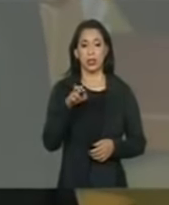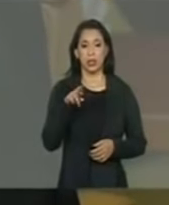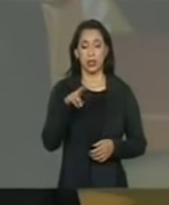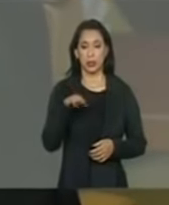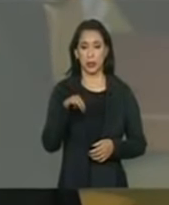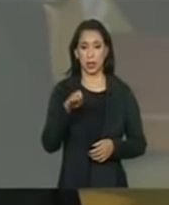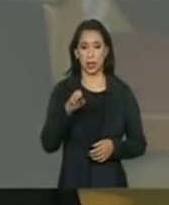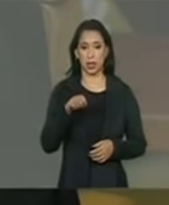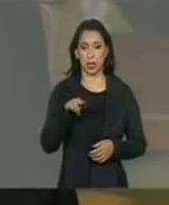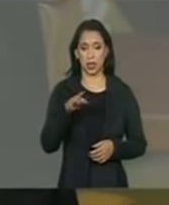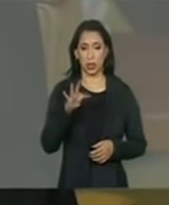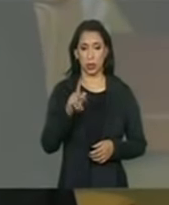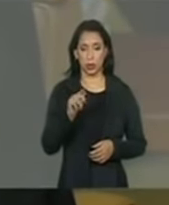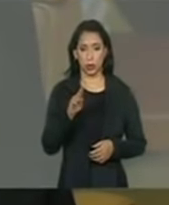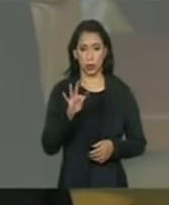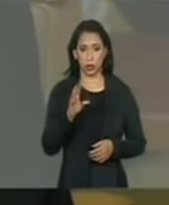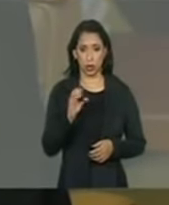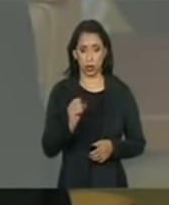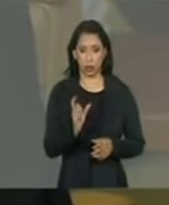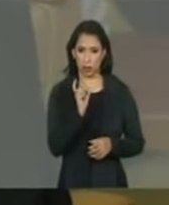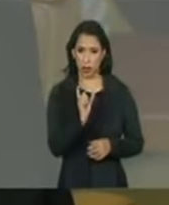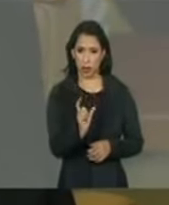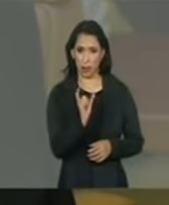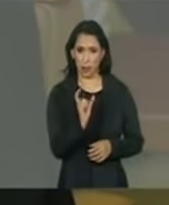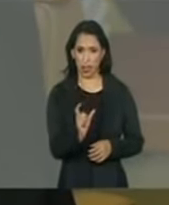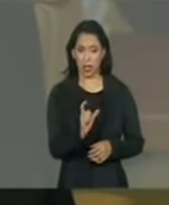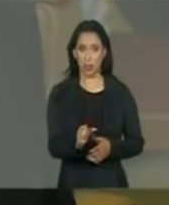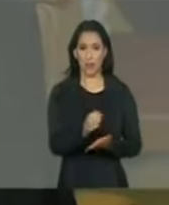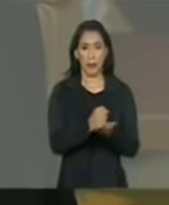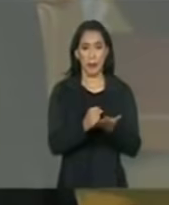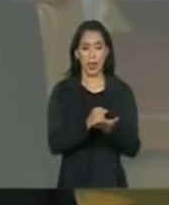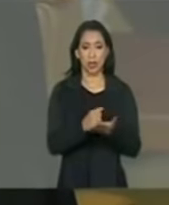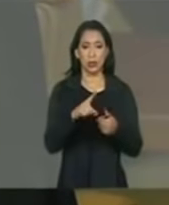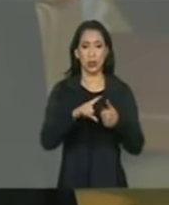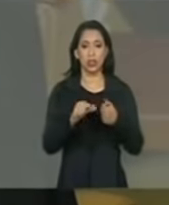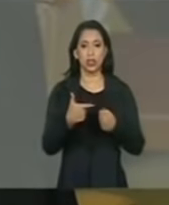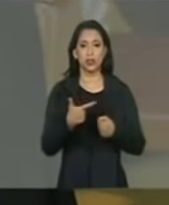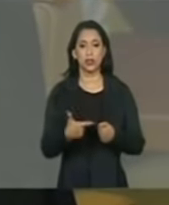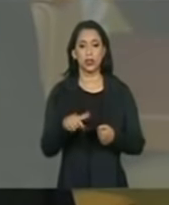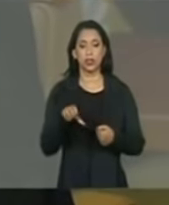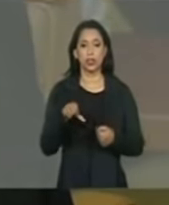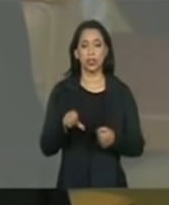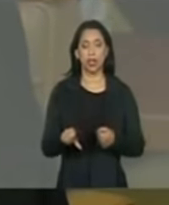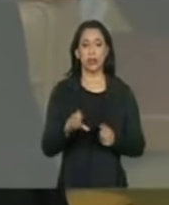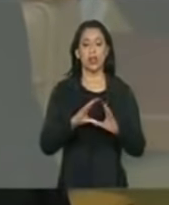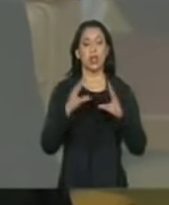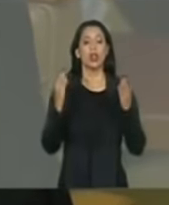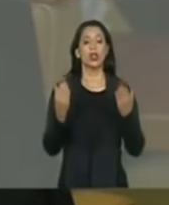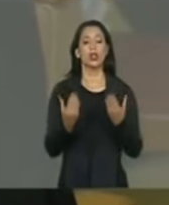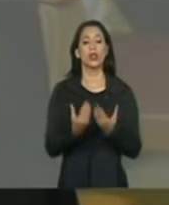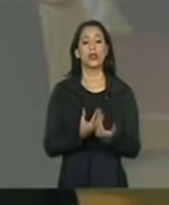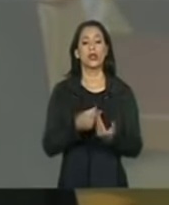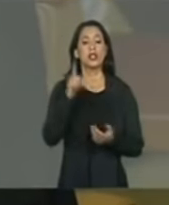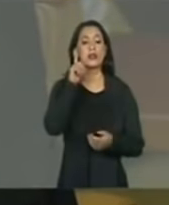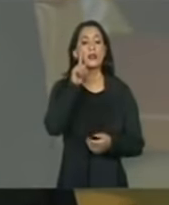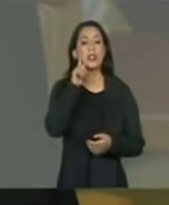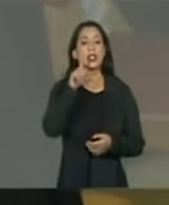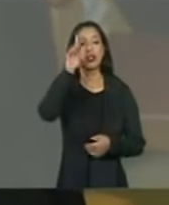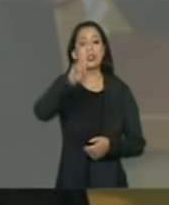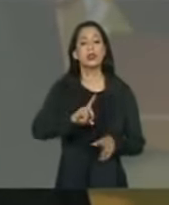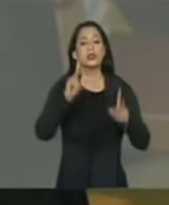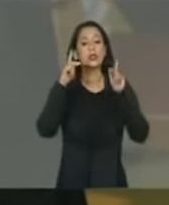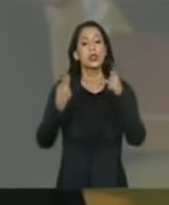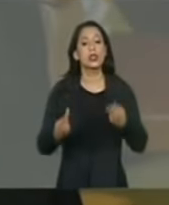tal como aquele proclamado no artigo 29 vinte e nove da convenção americana de direitos humanos consistente em